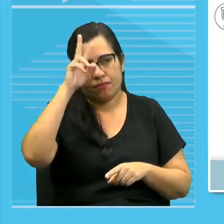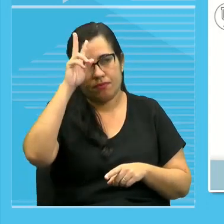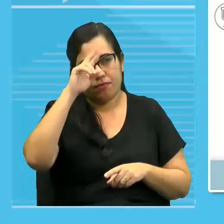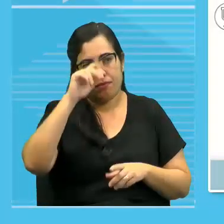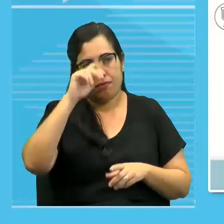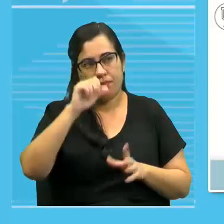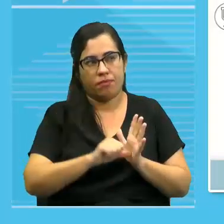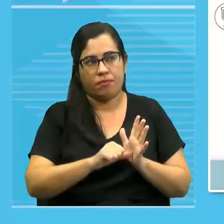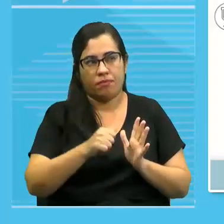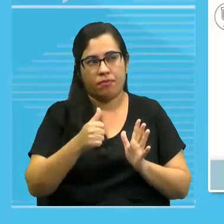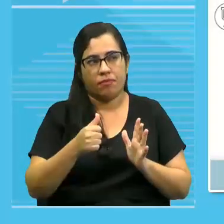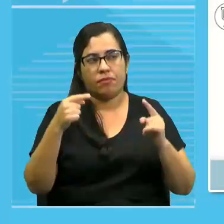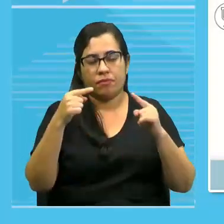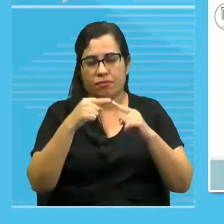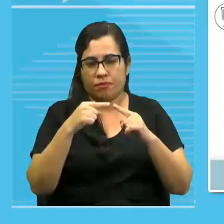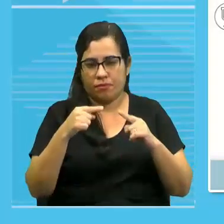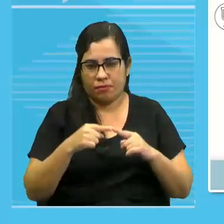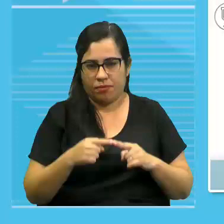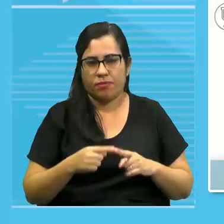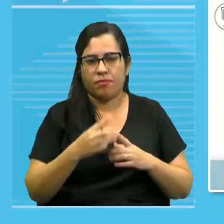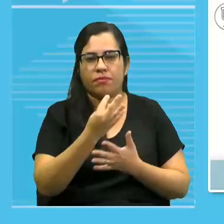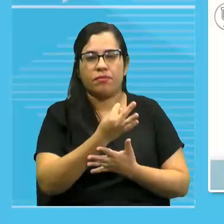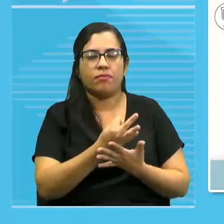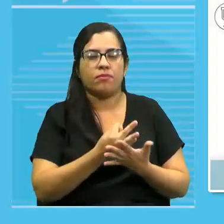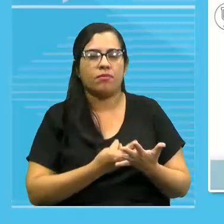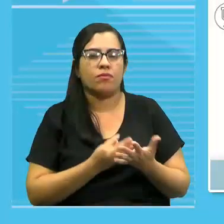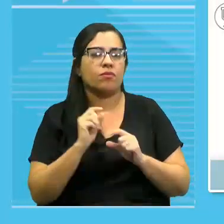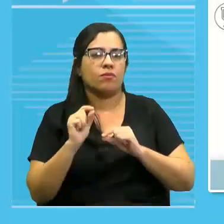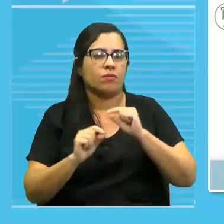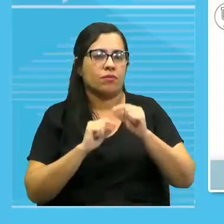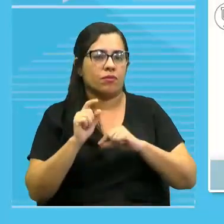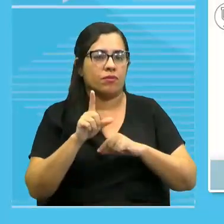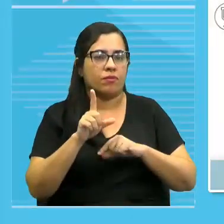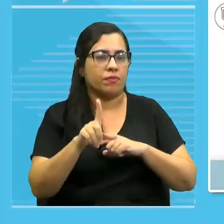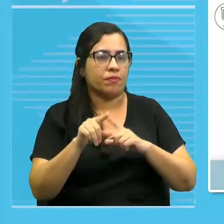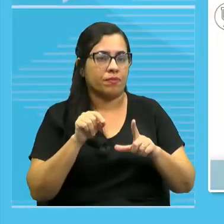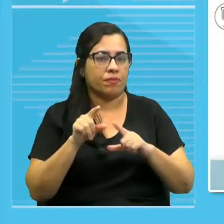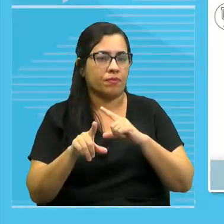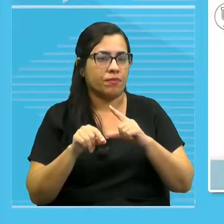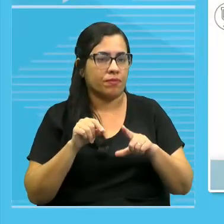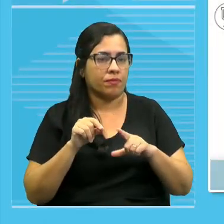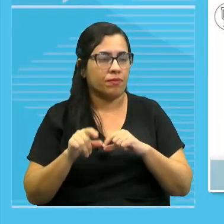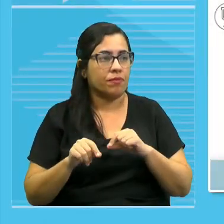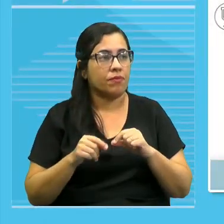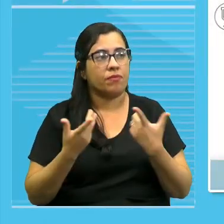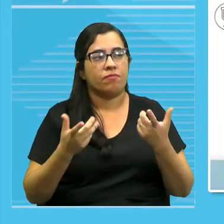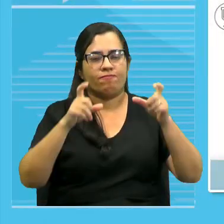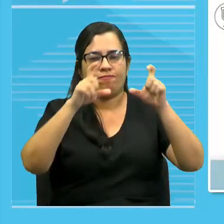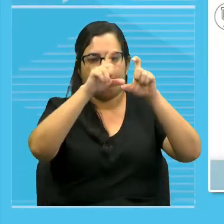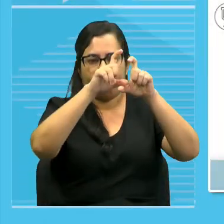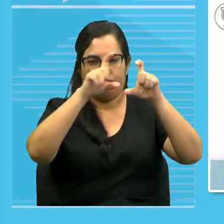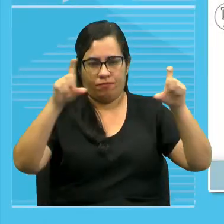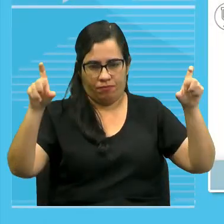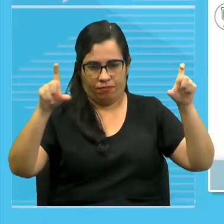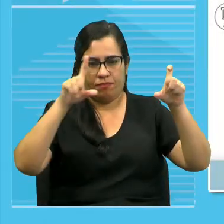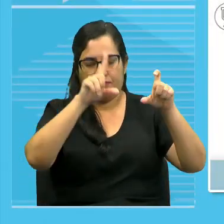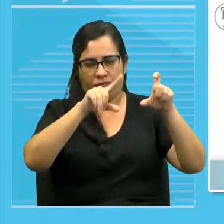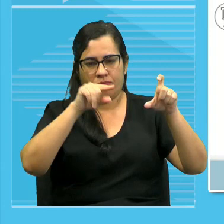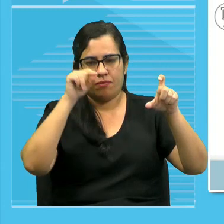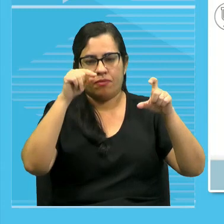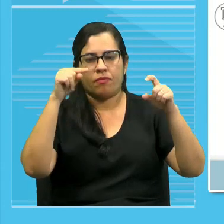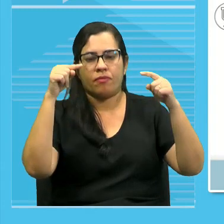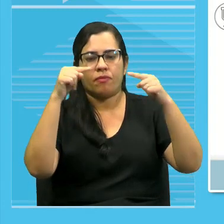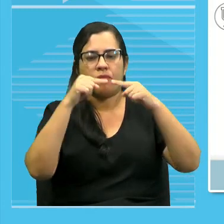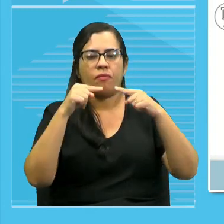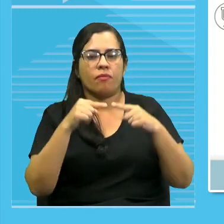primeira questão que nós temos sobre esse texto é a escolha né do título tendo